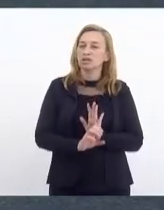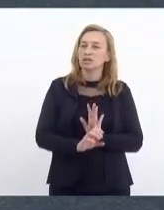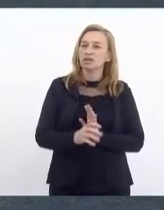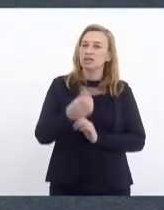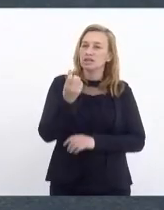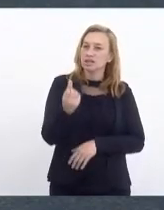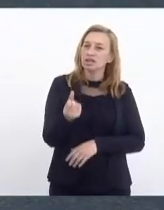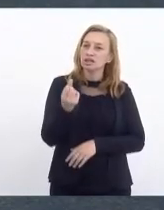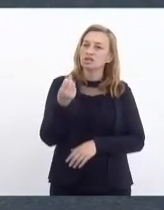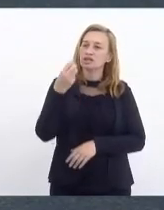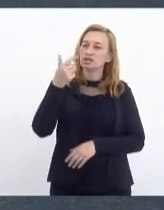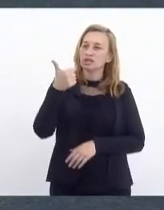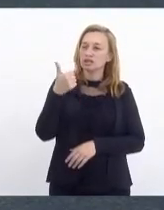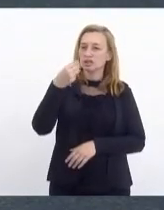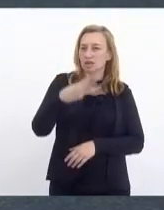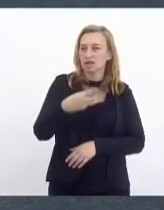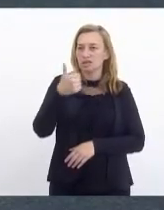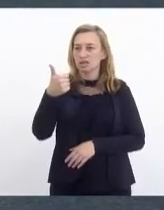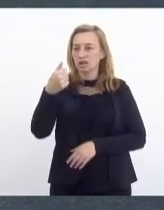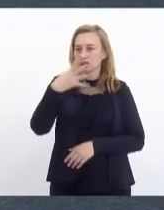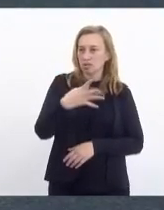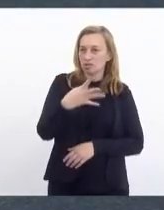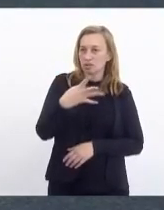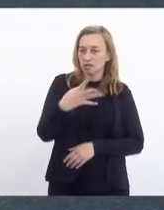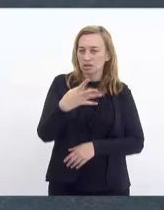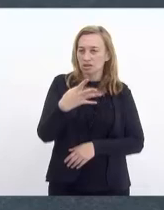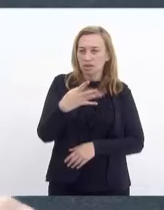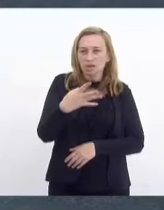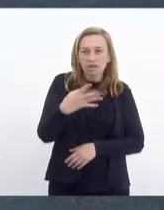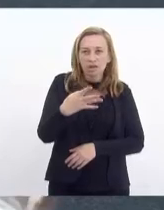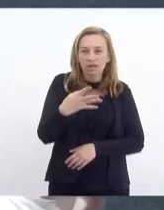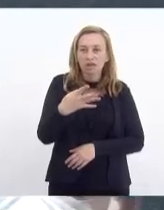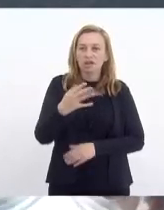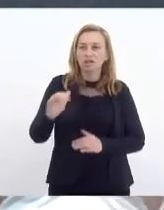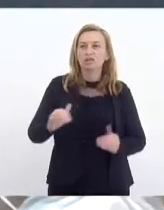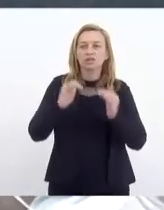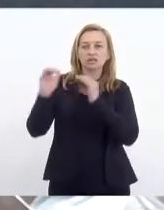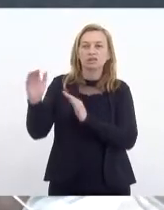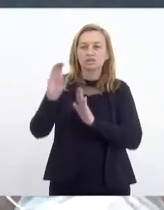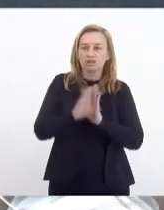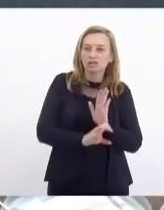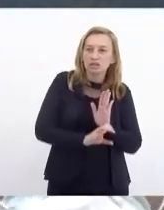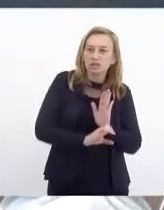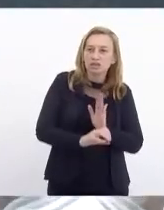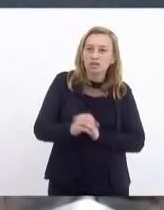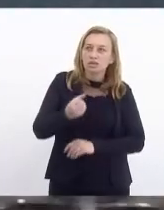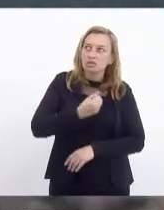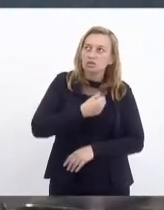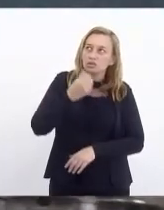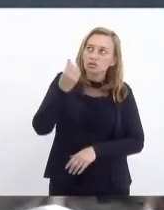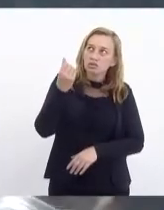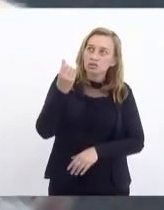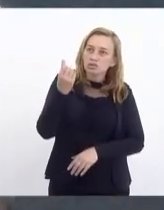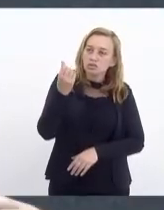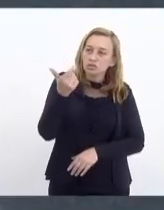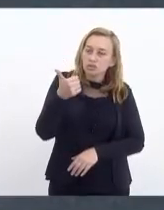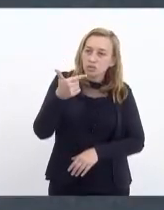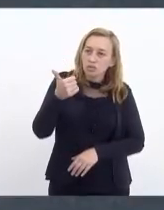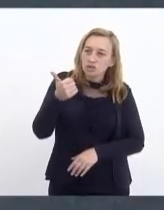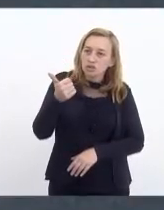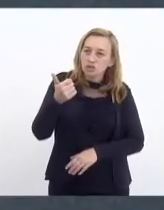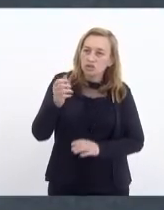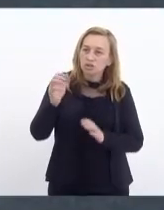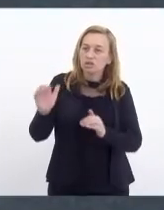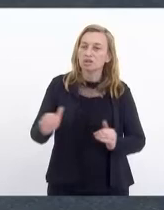6, 13 e 14. Favorável com subemenda à emenda número 12. Favorável